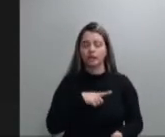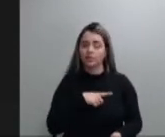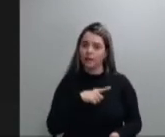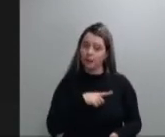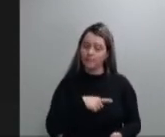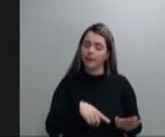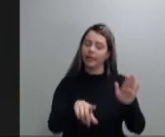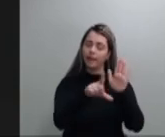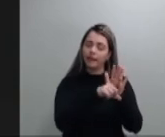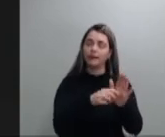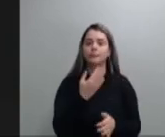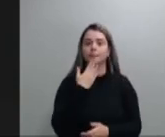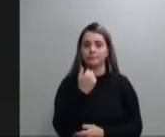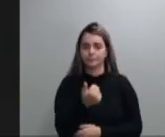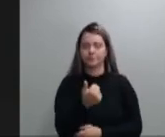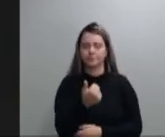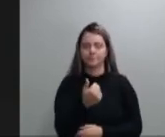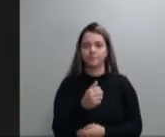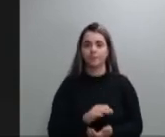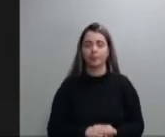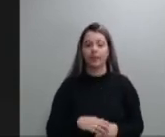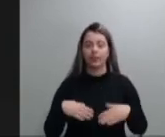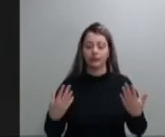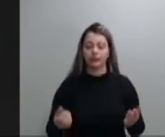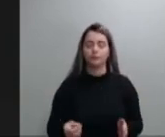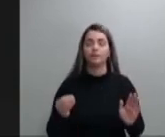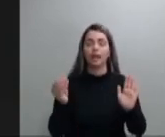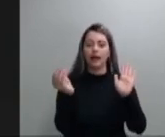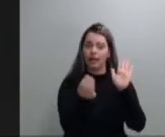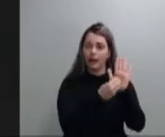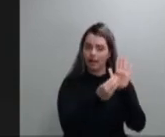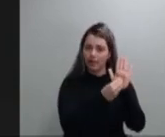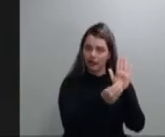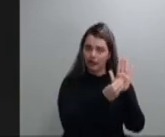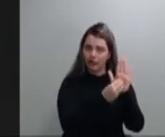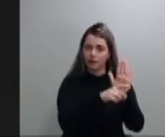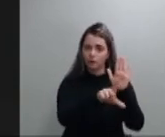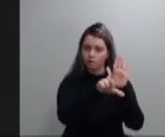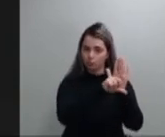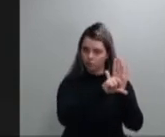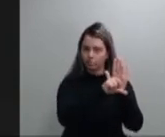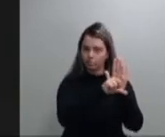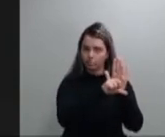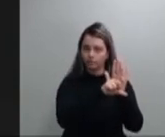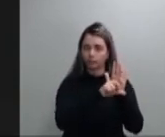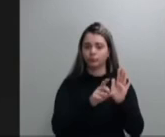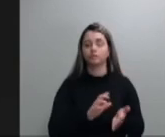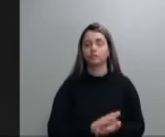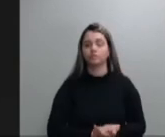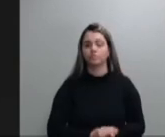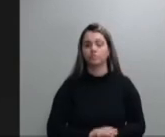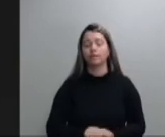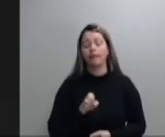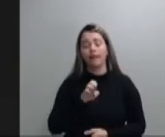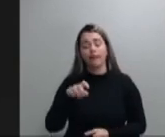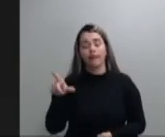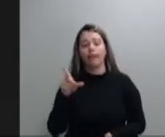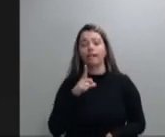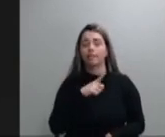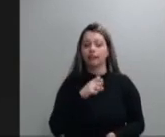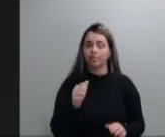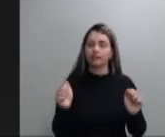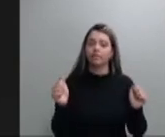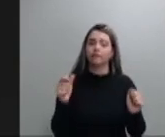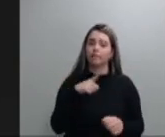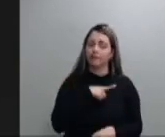revogada que é a lei aplicável por força do princípio do tempos reto de acto é também a lei mais benéfica do ponto de